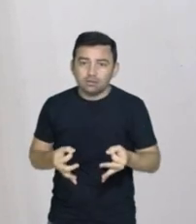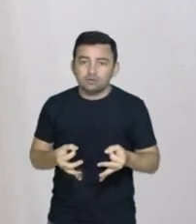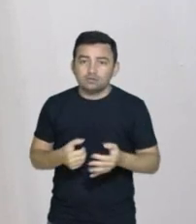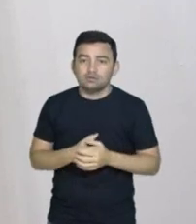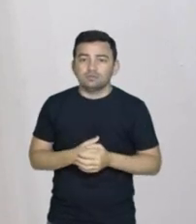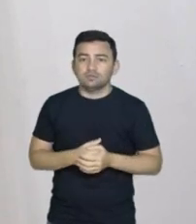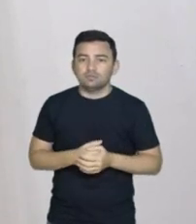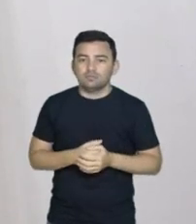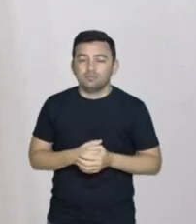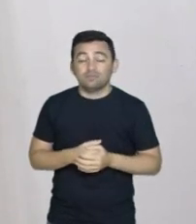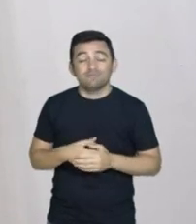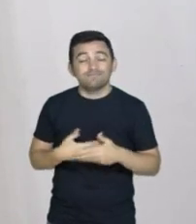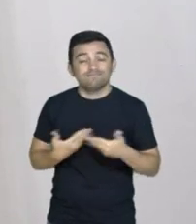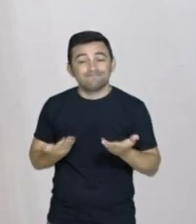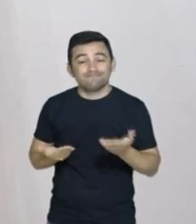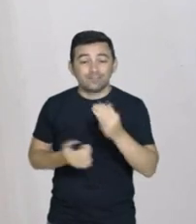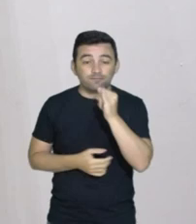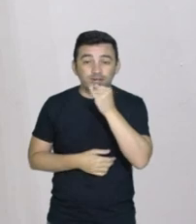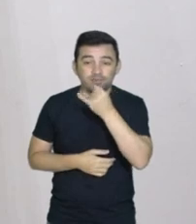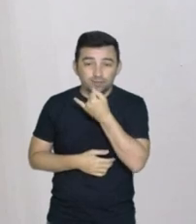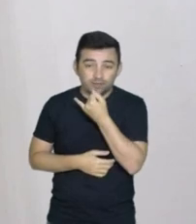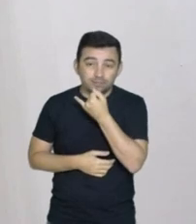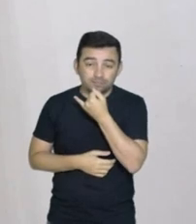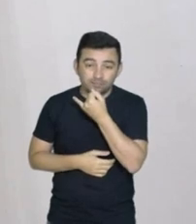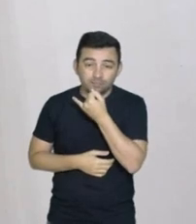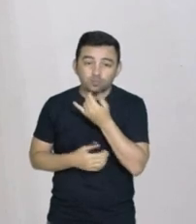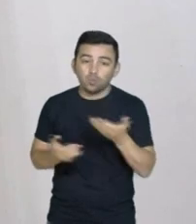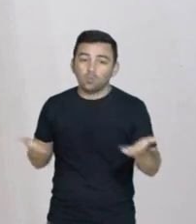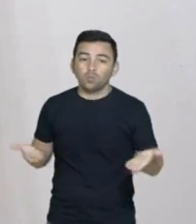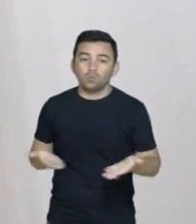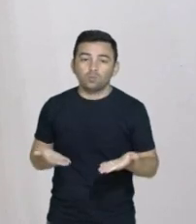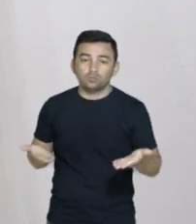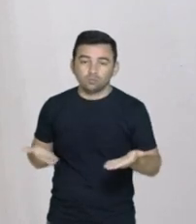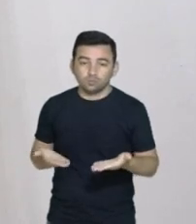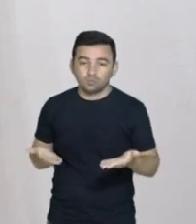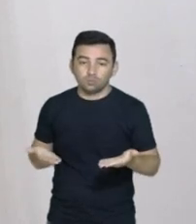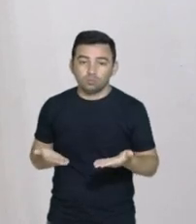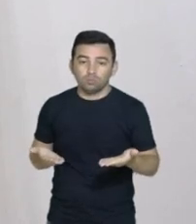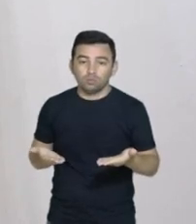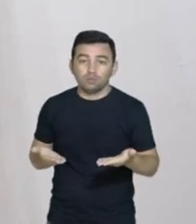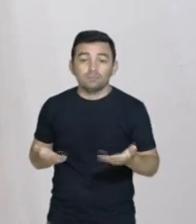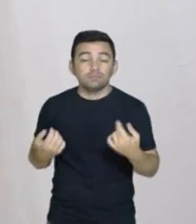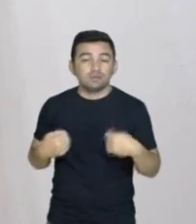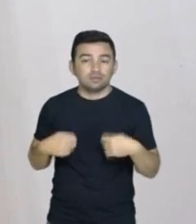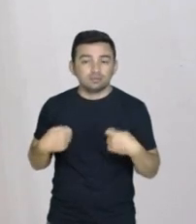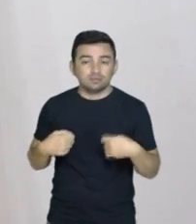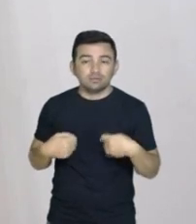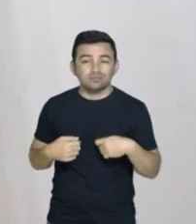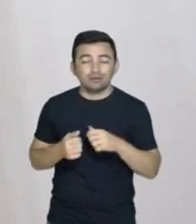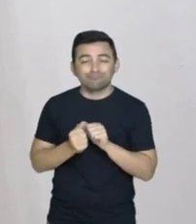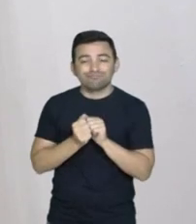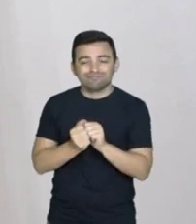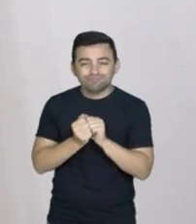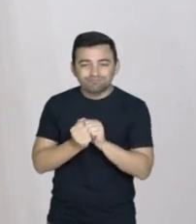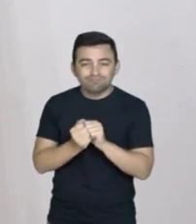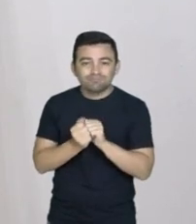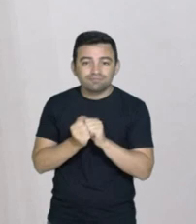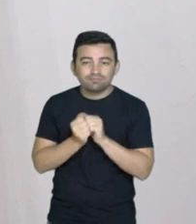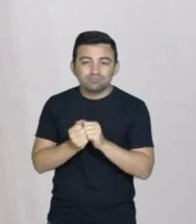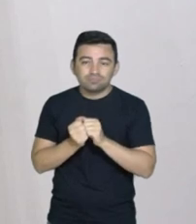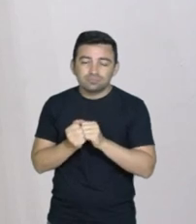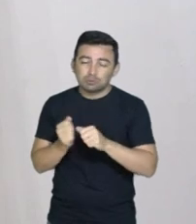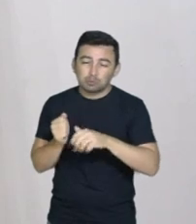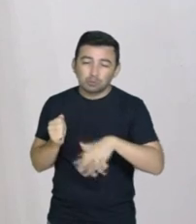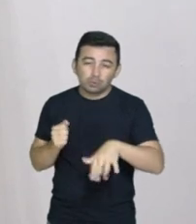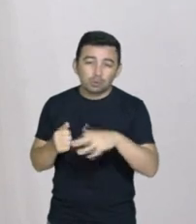que infelizmente hoje hoje tem que conviver com esse tipo de